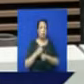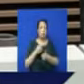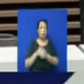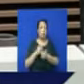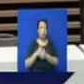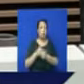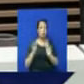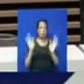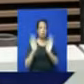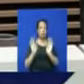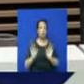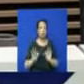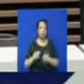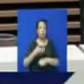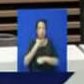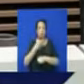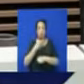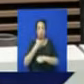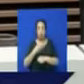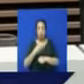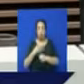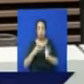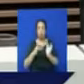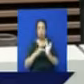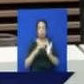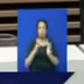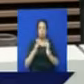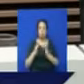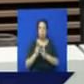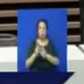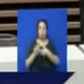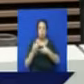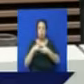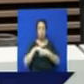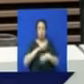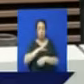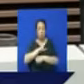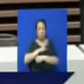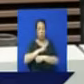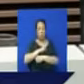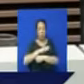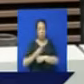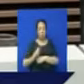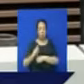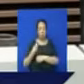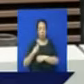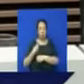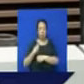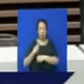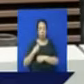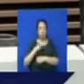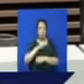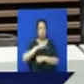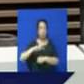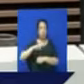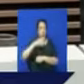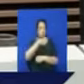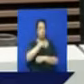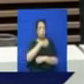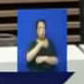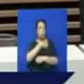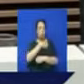possa verdadeiramente nascer no seio do nosso coração, no nosso íntimo, na nossa vida, que os rio-grandinos possam ter